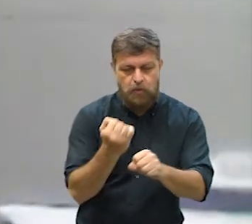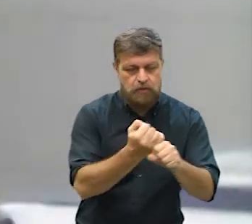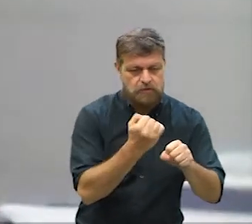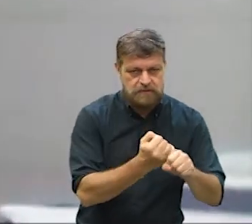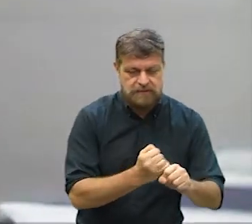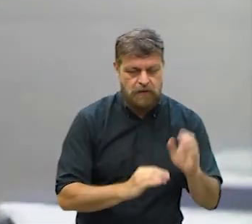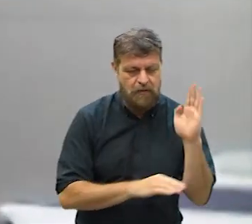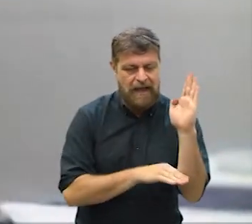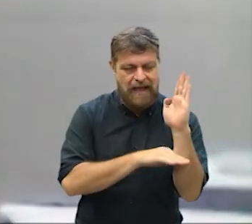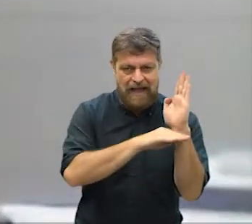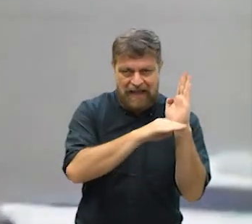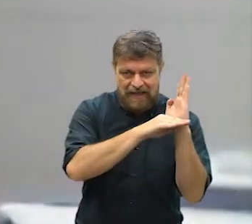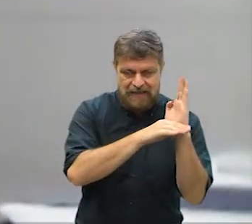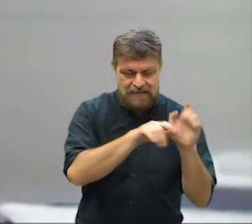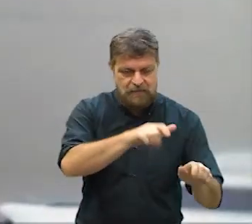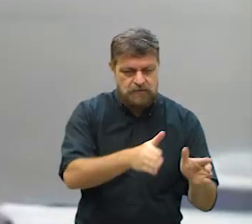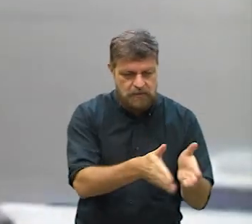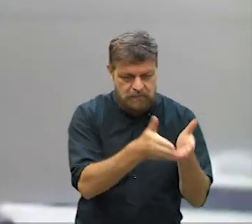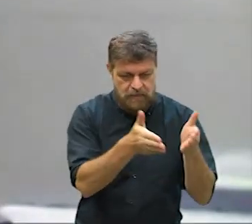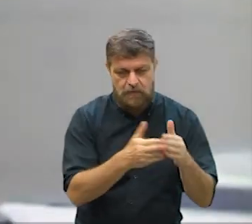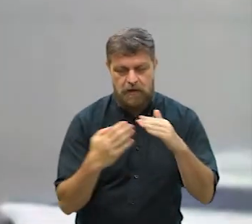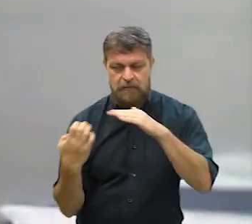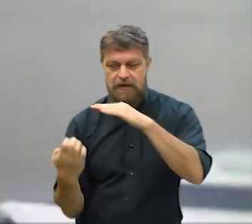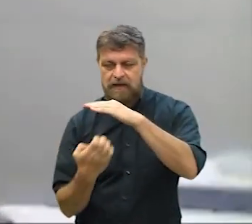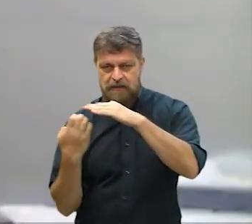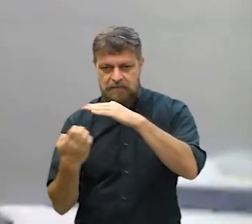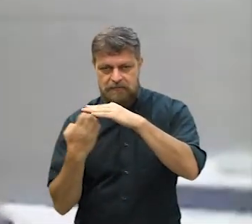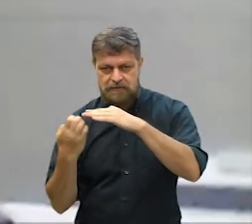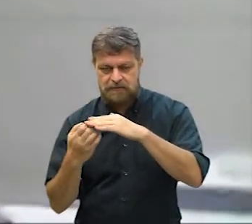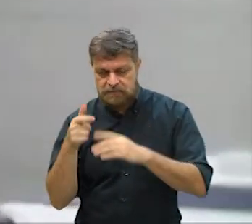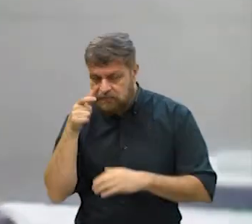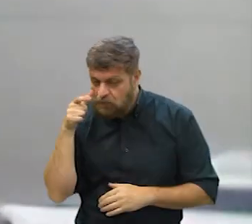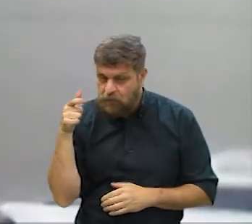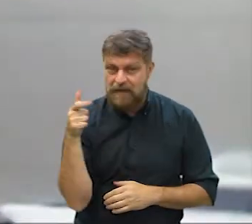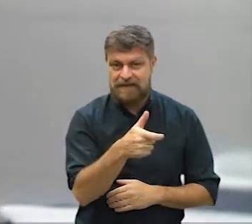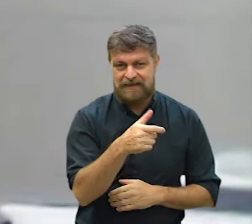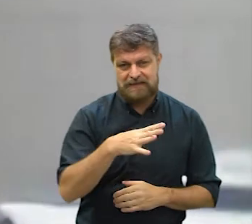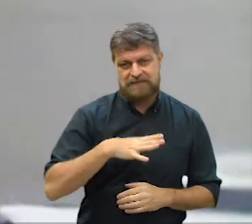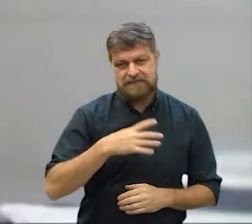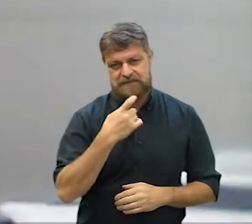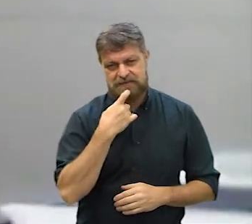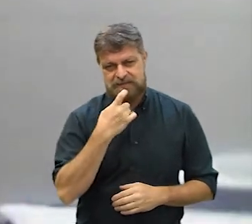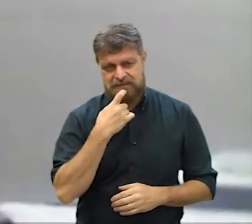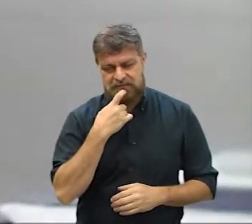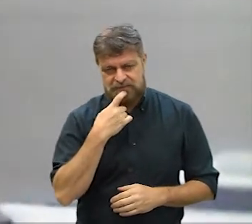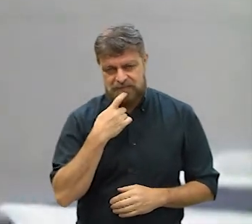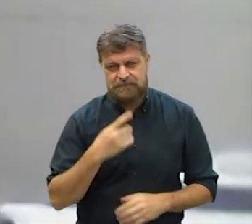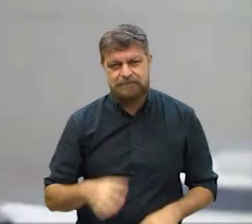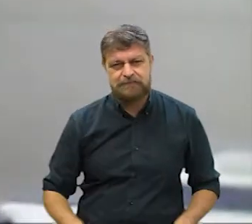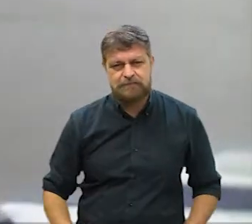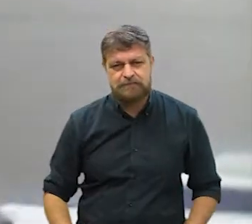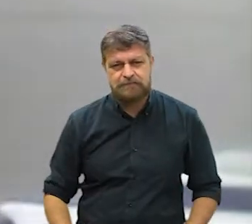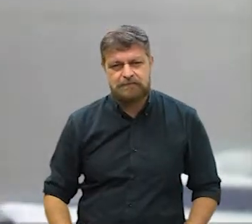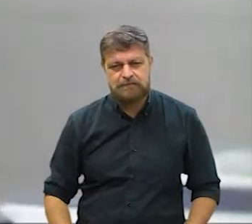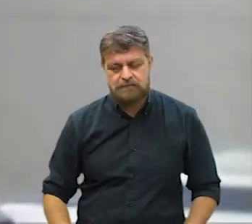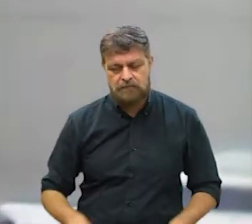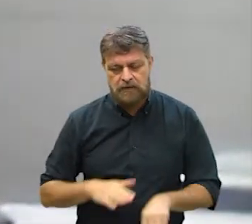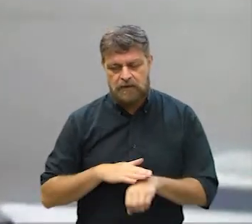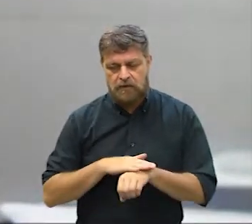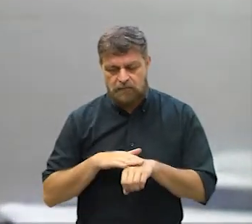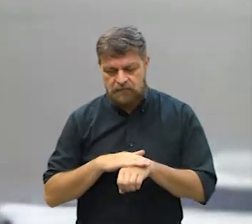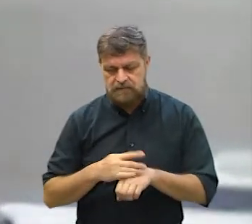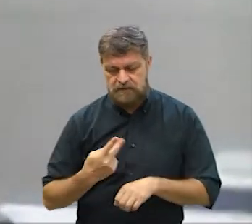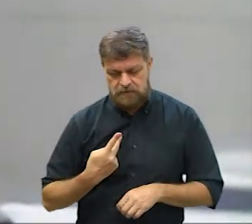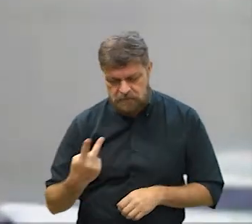sociais pelas construtoras que estão desembarcando em Campinas, estão aterrissando aqui, que nos